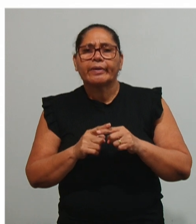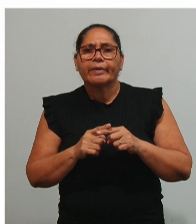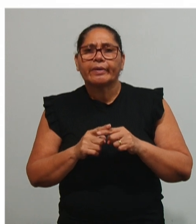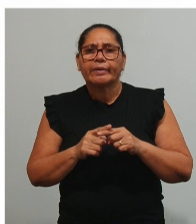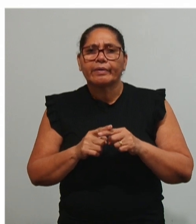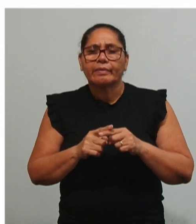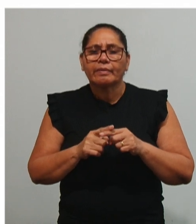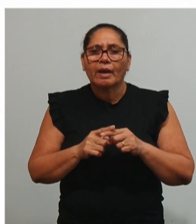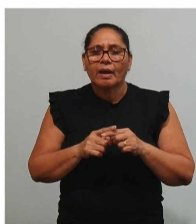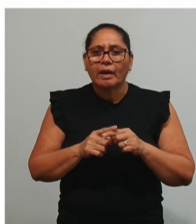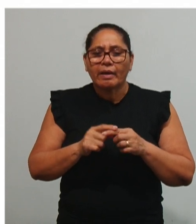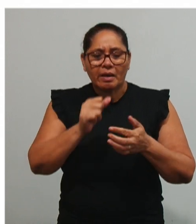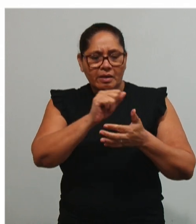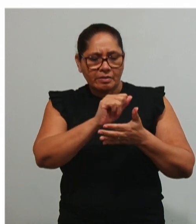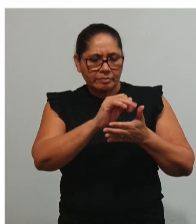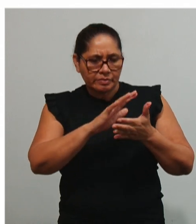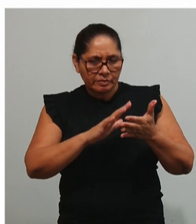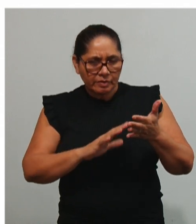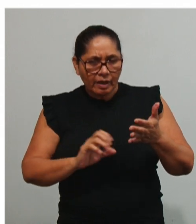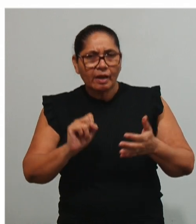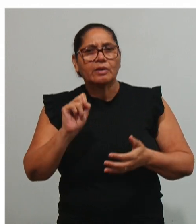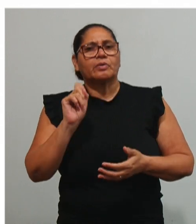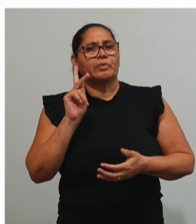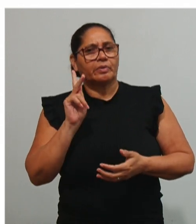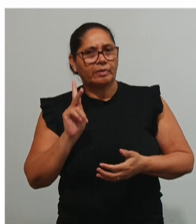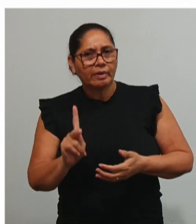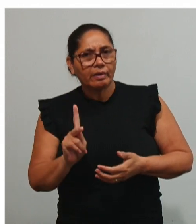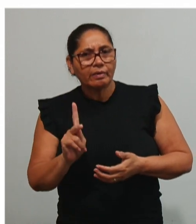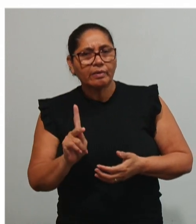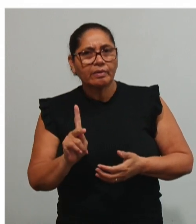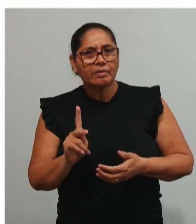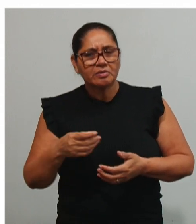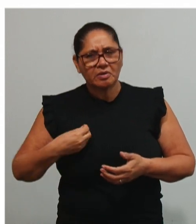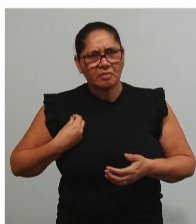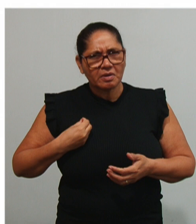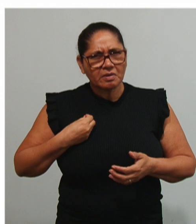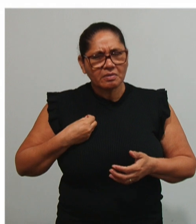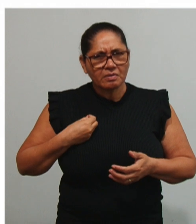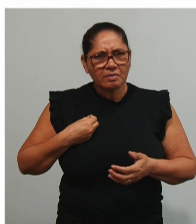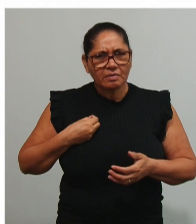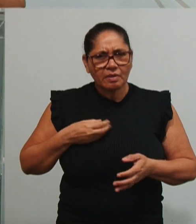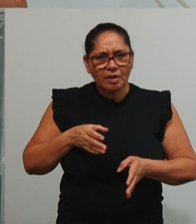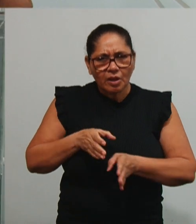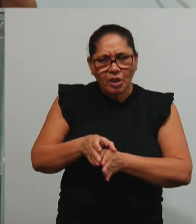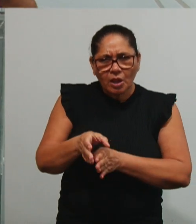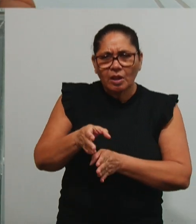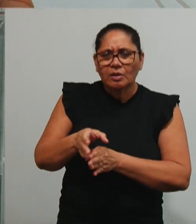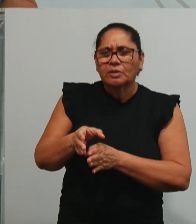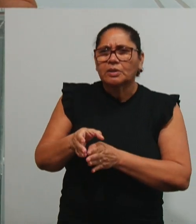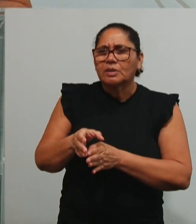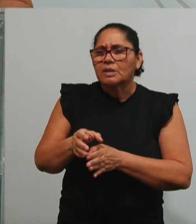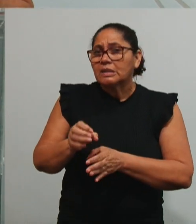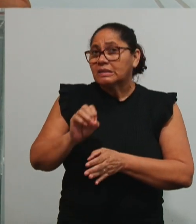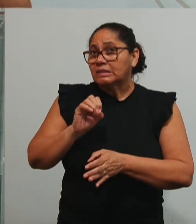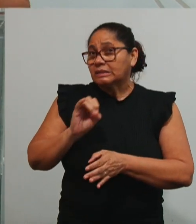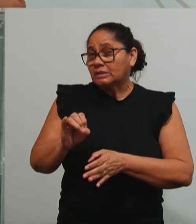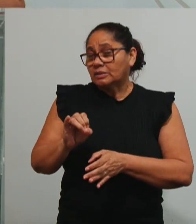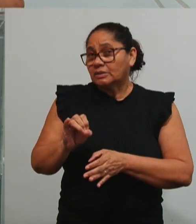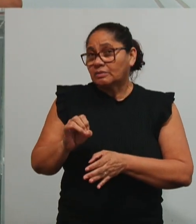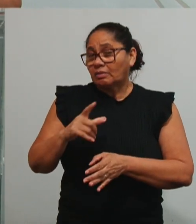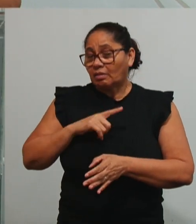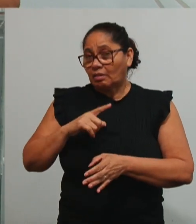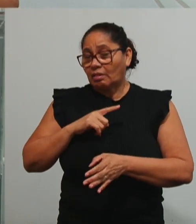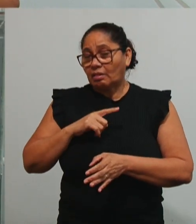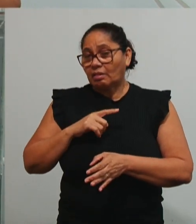suas atividades, ok, mas só vai existir coordenação das atividades se tiver um planejamento